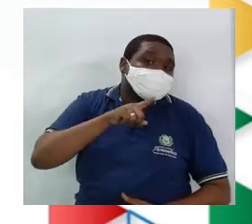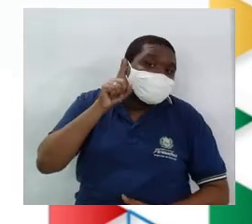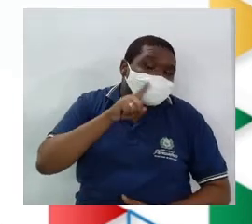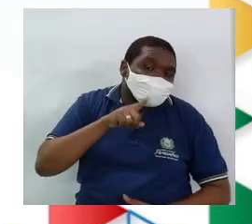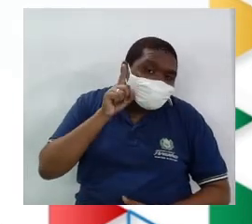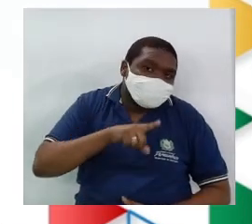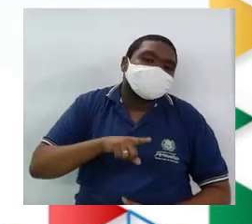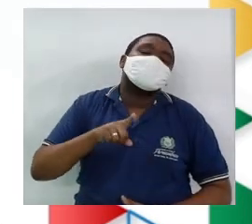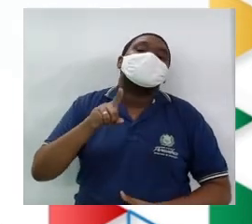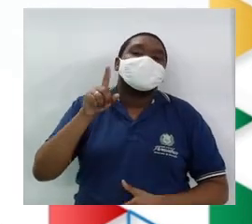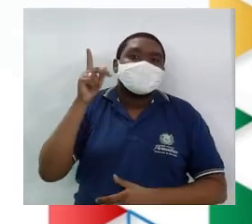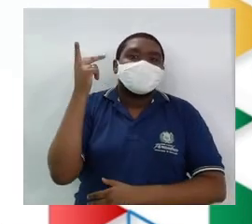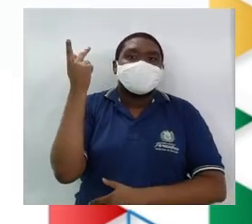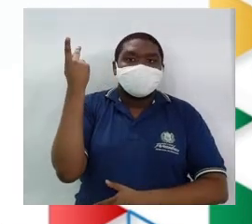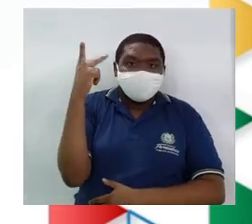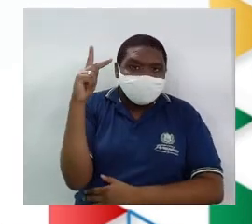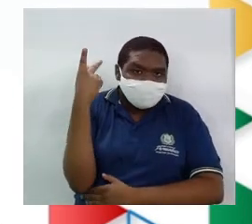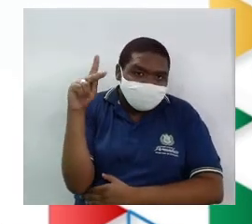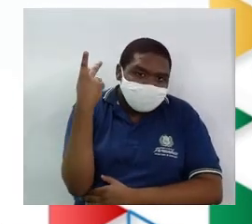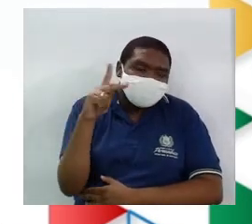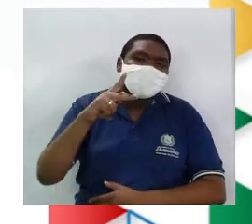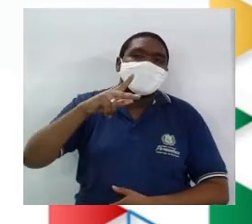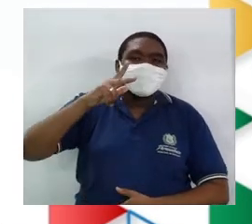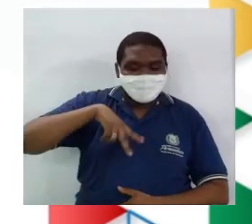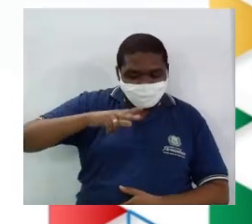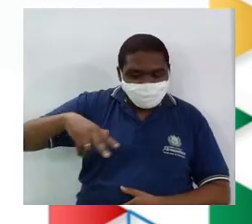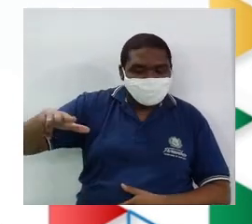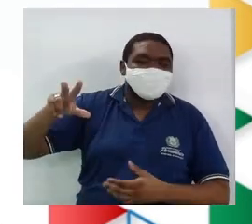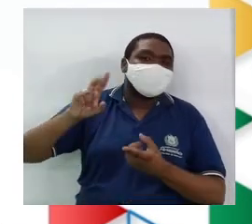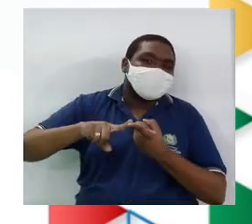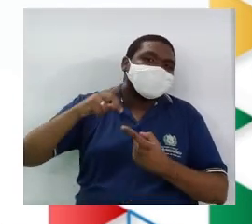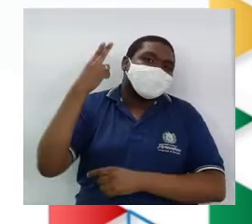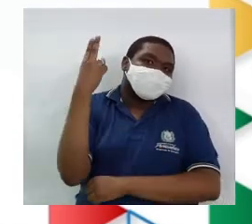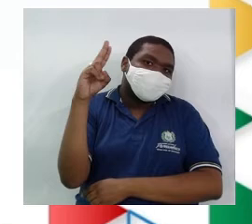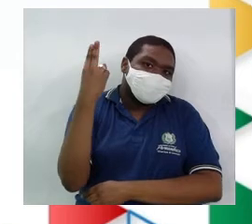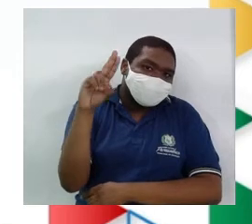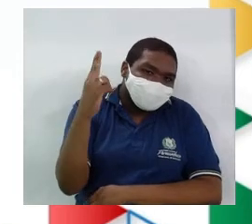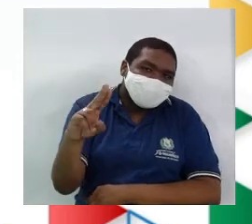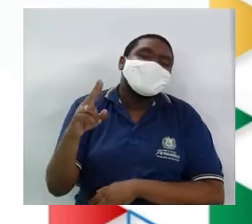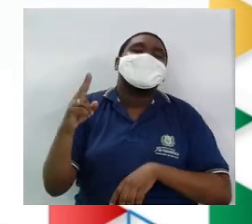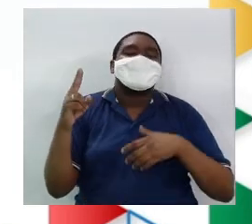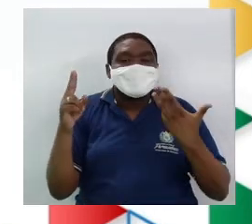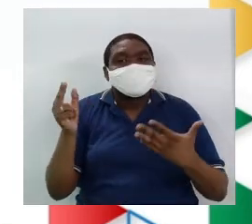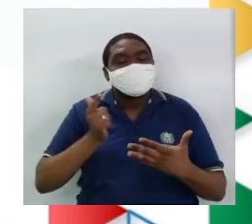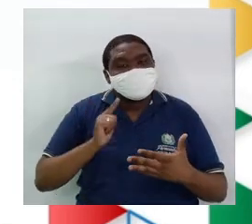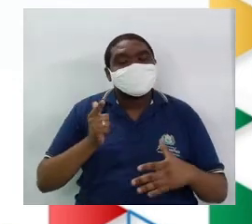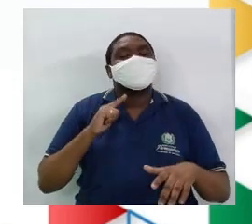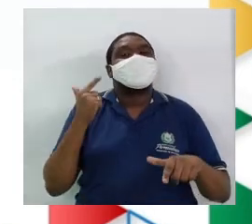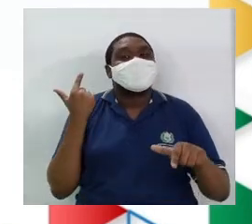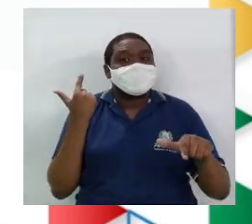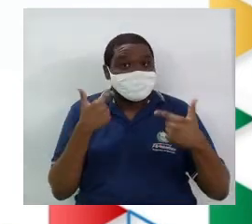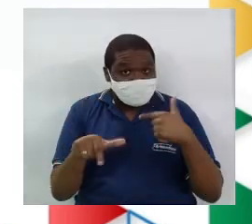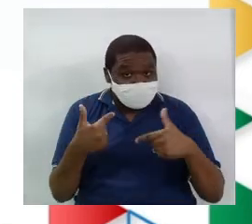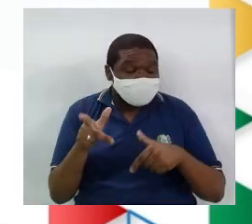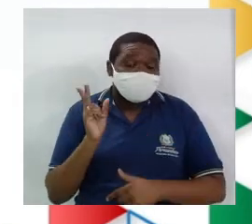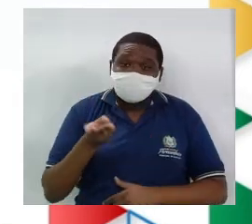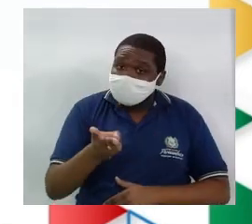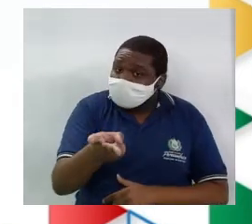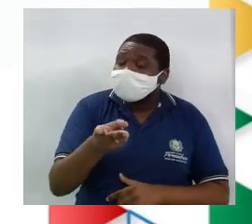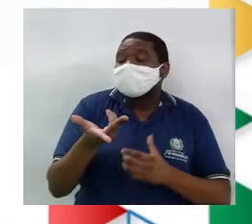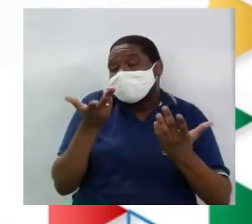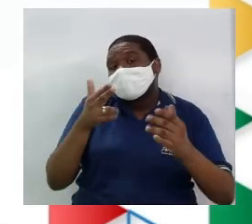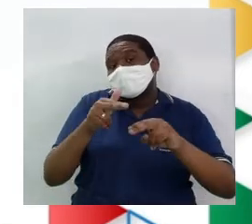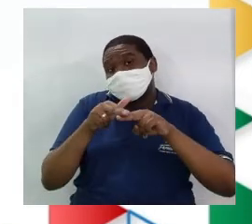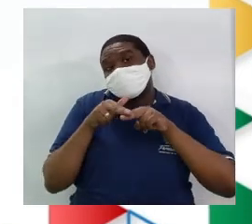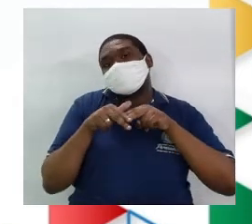Unidos, Paraguai, Portugal e Uruguai, nas quais as atividades são mantidas